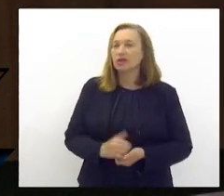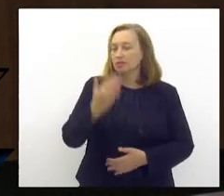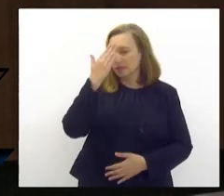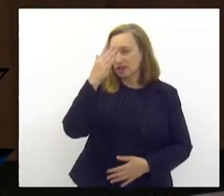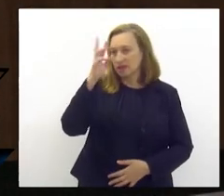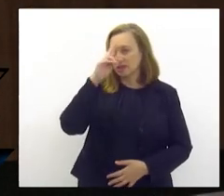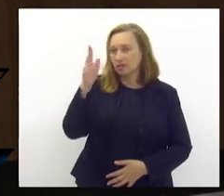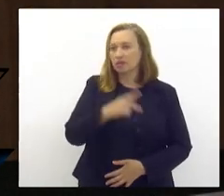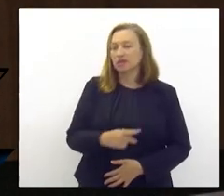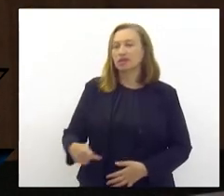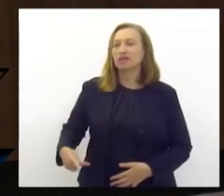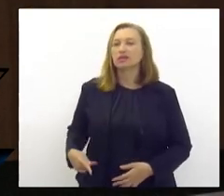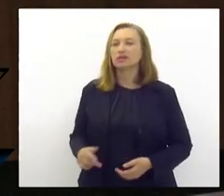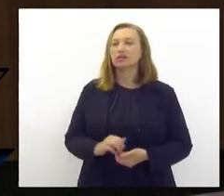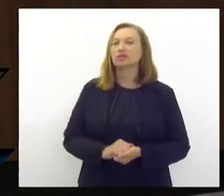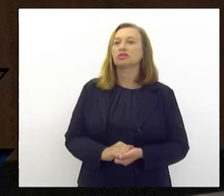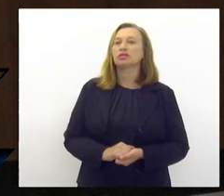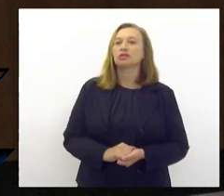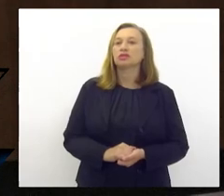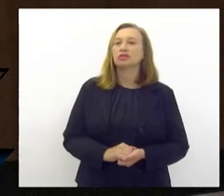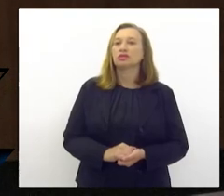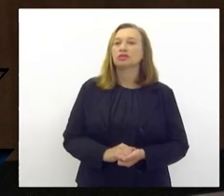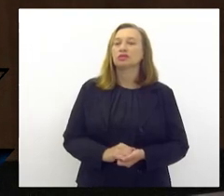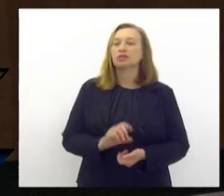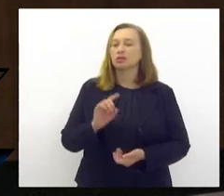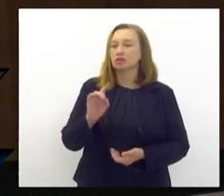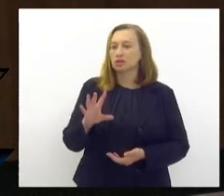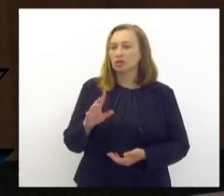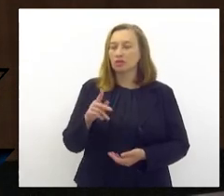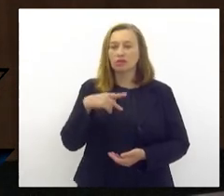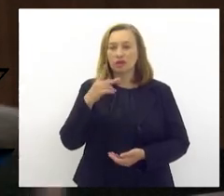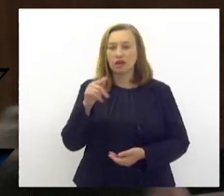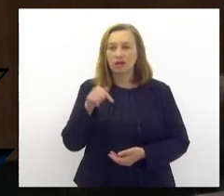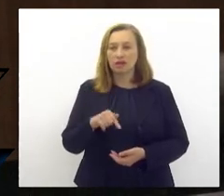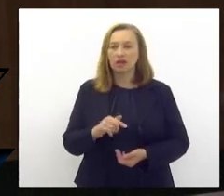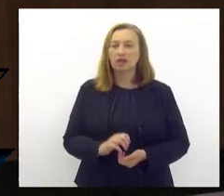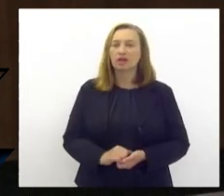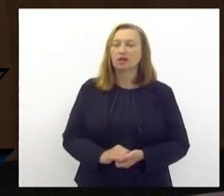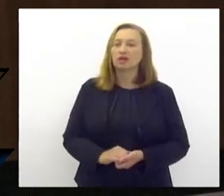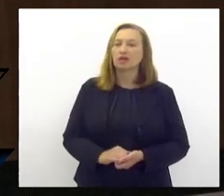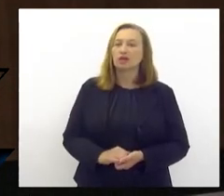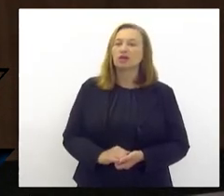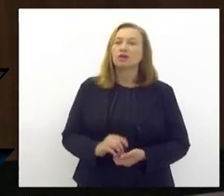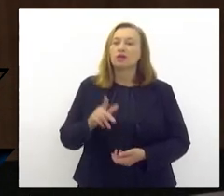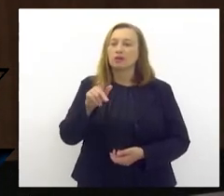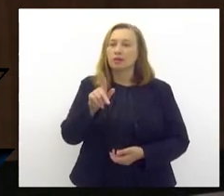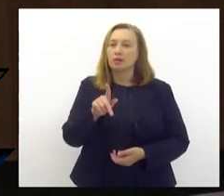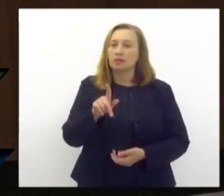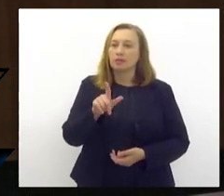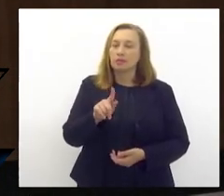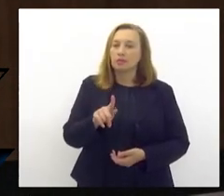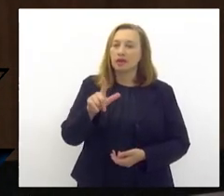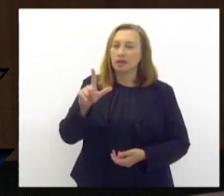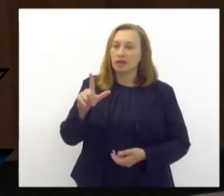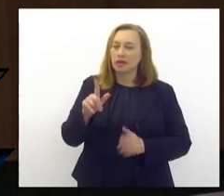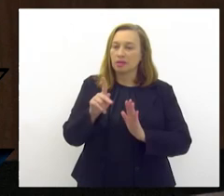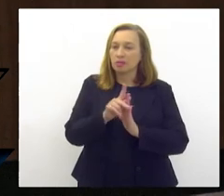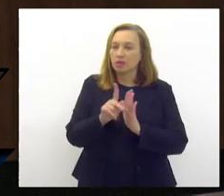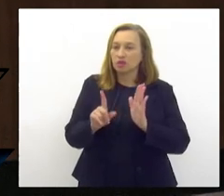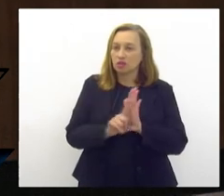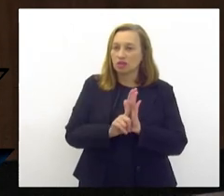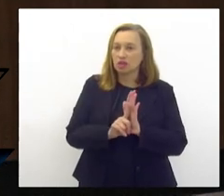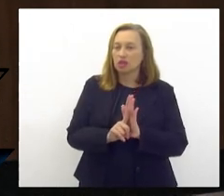Obrigada, presidente. Só... ressaltar que nosso PL declara, enquanto